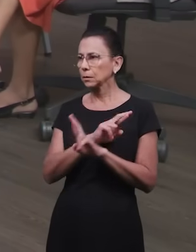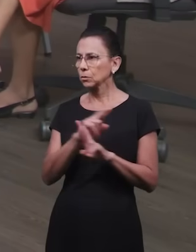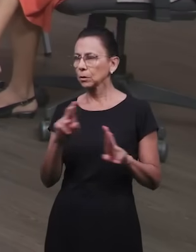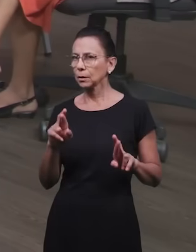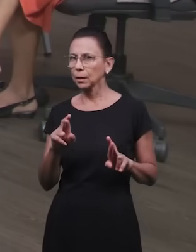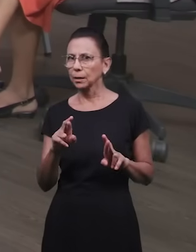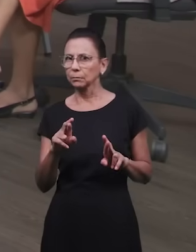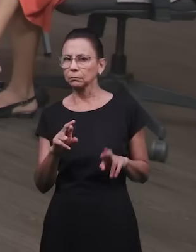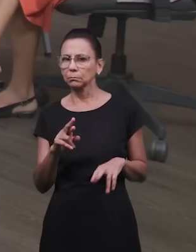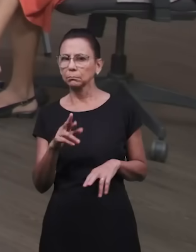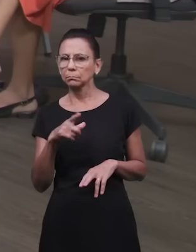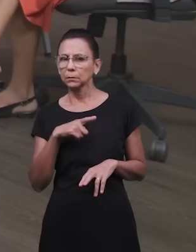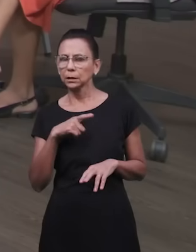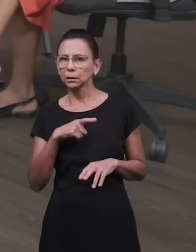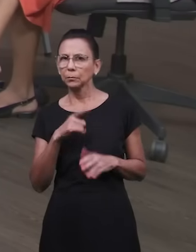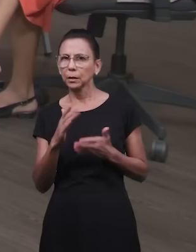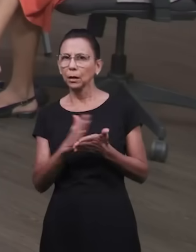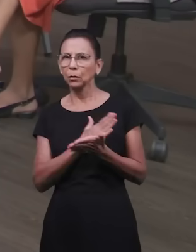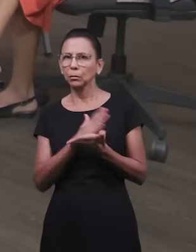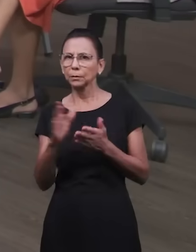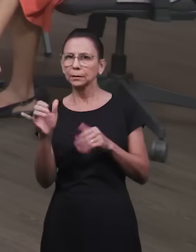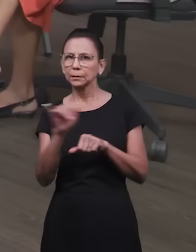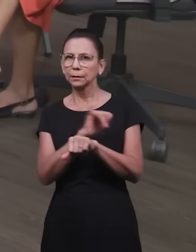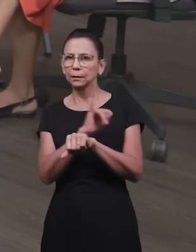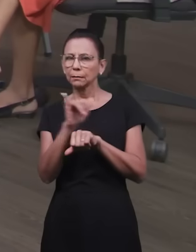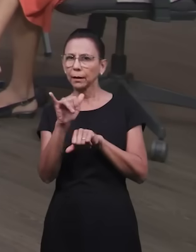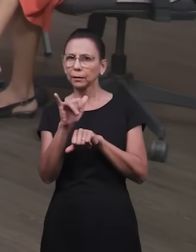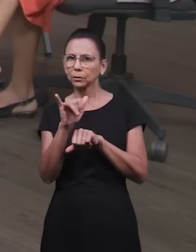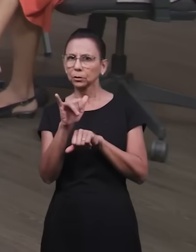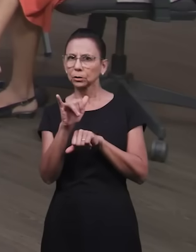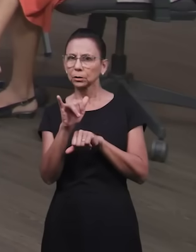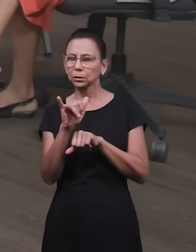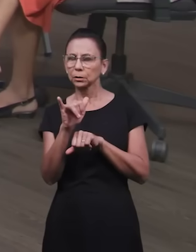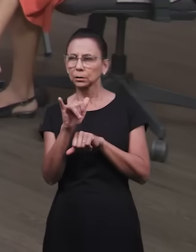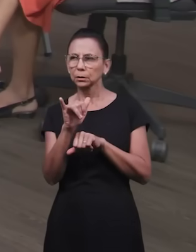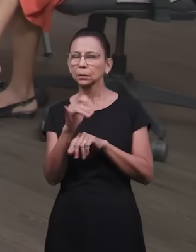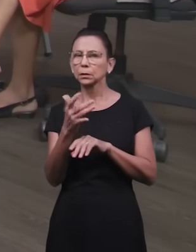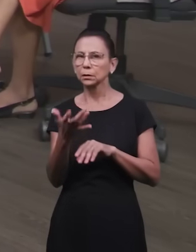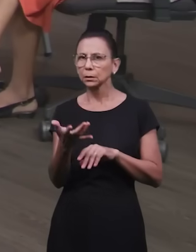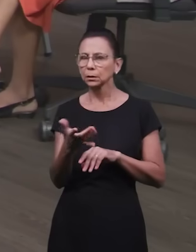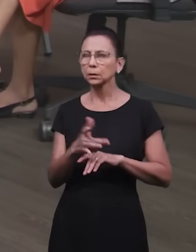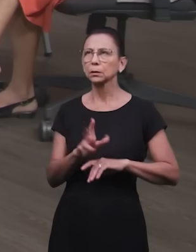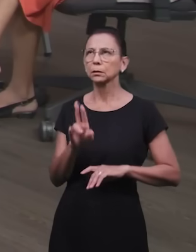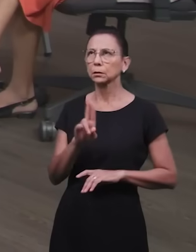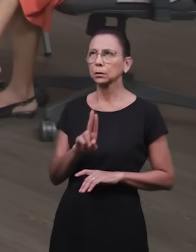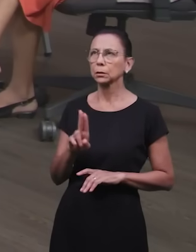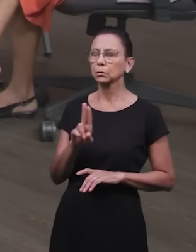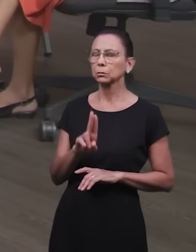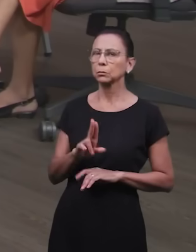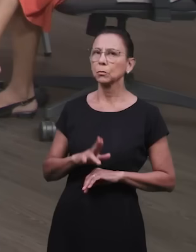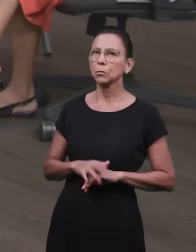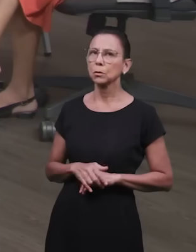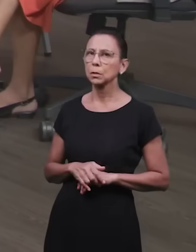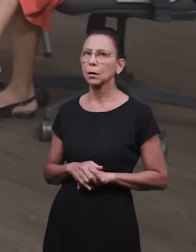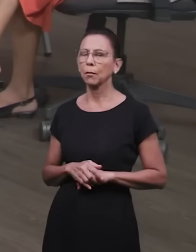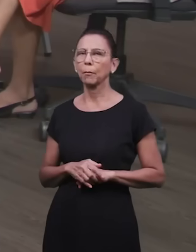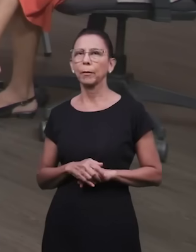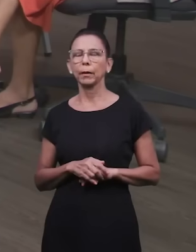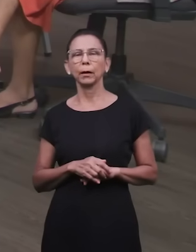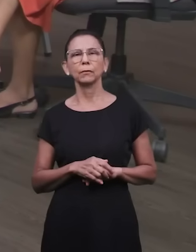falou. Existem técnicas que você pode utilizar para, de certa forma,